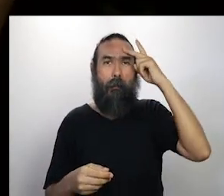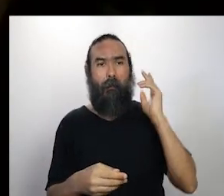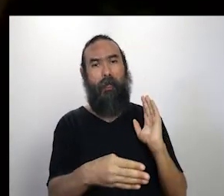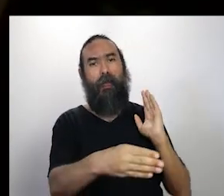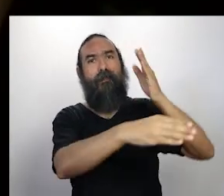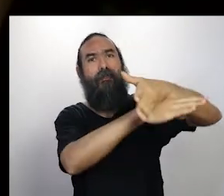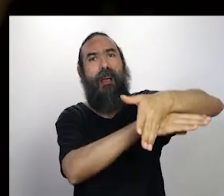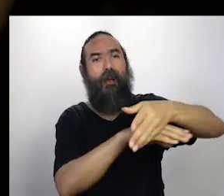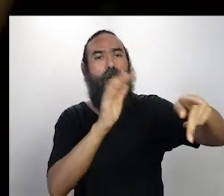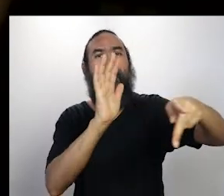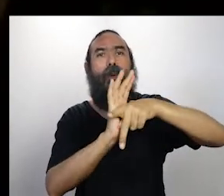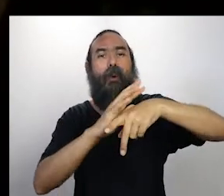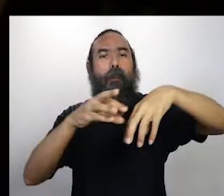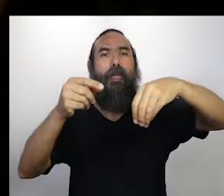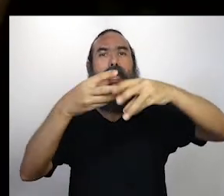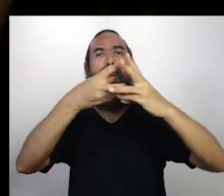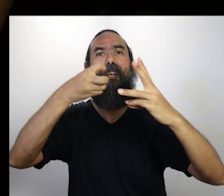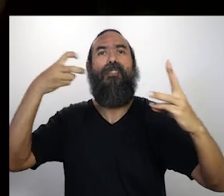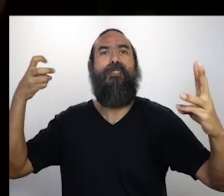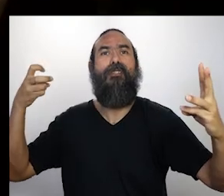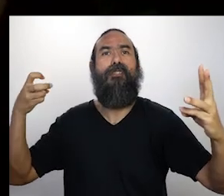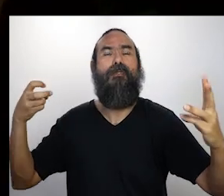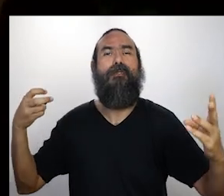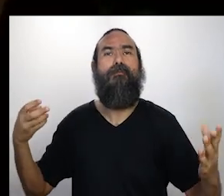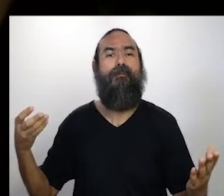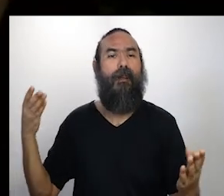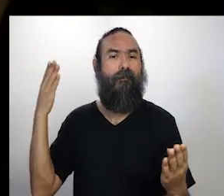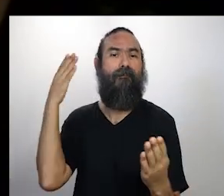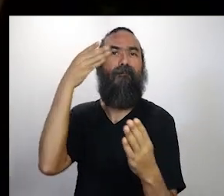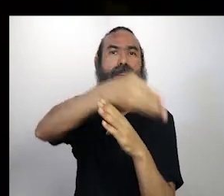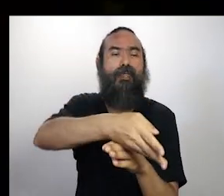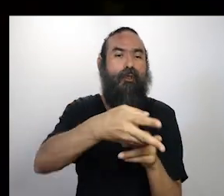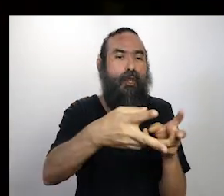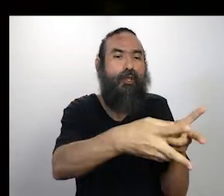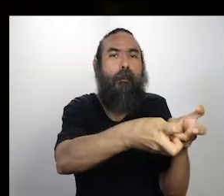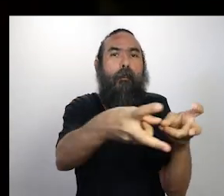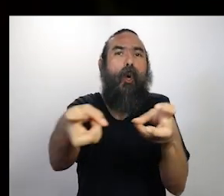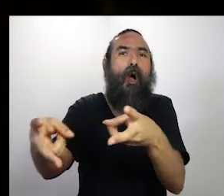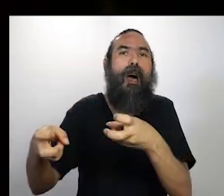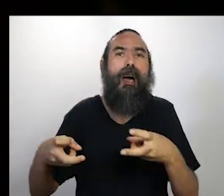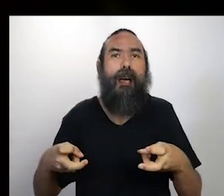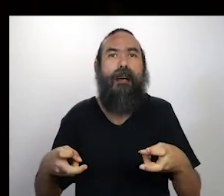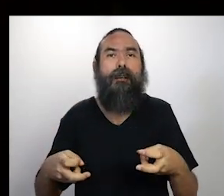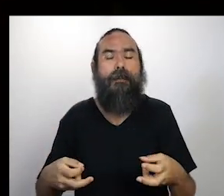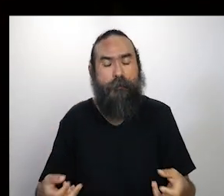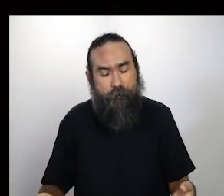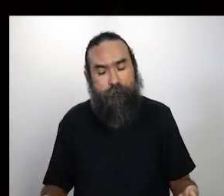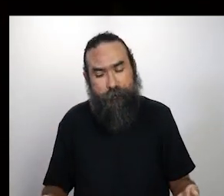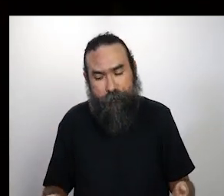agora recentemente o Zema fez no Quilombo. Ele invadiu uma terra que não é dele, né? Vamos falar assim.